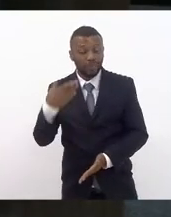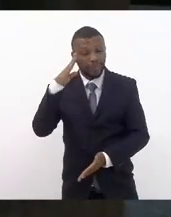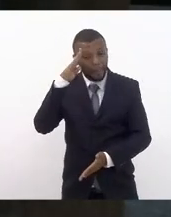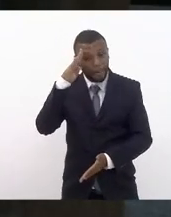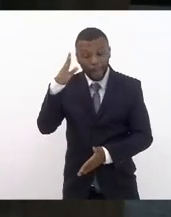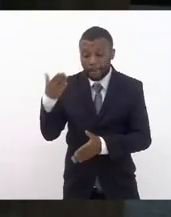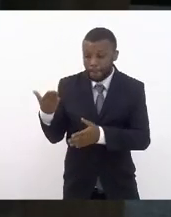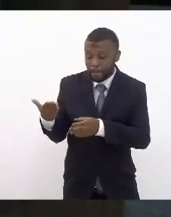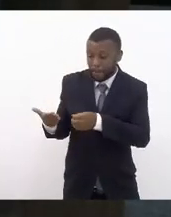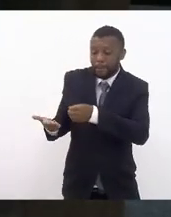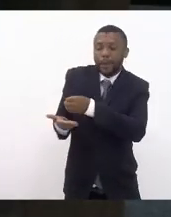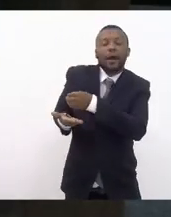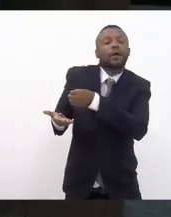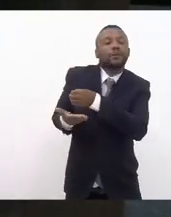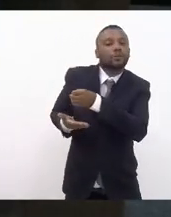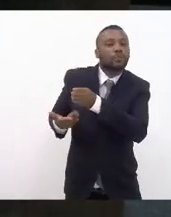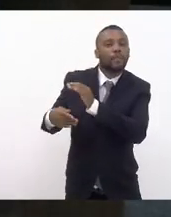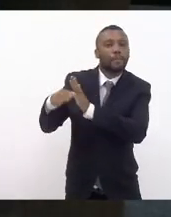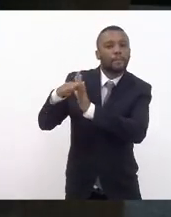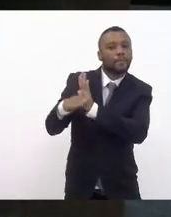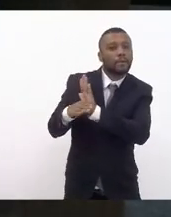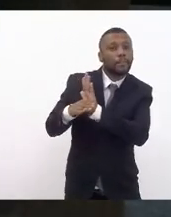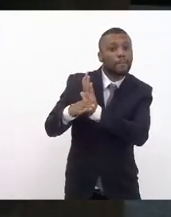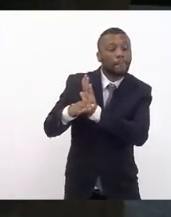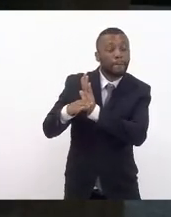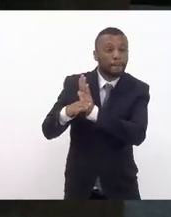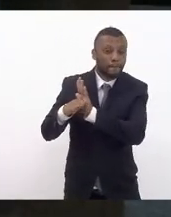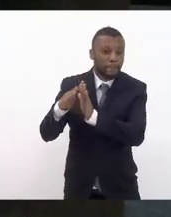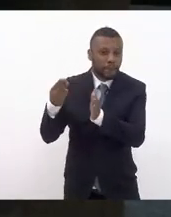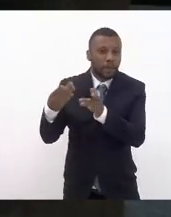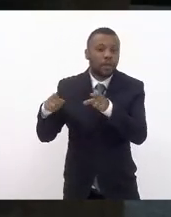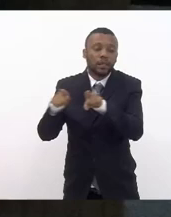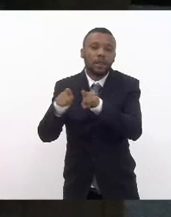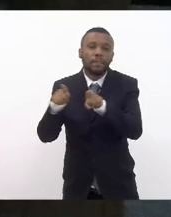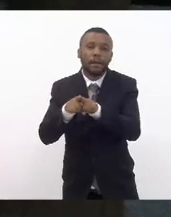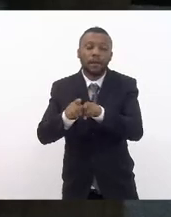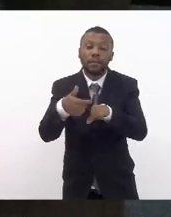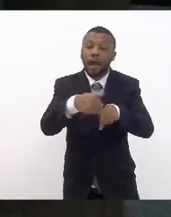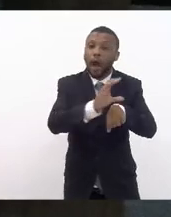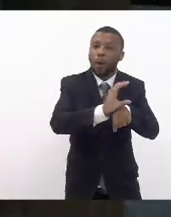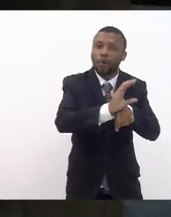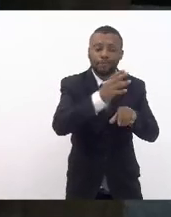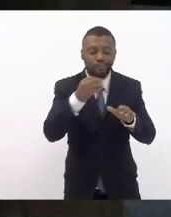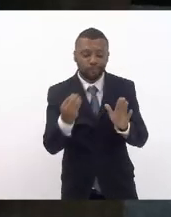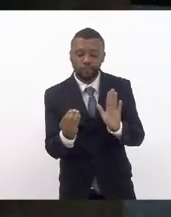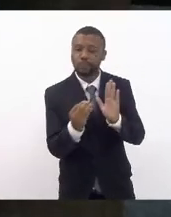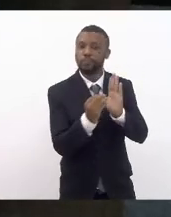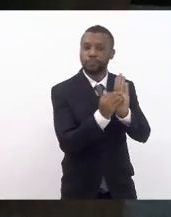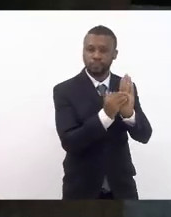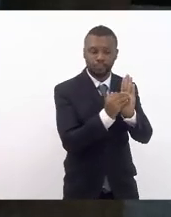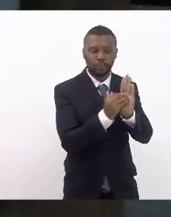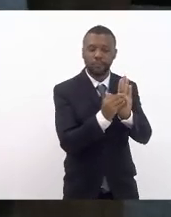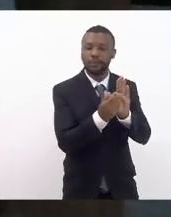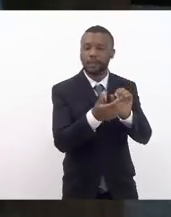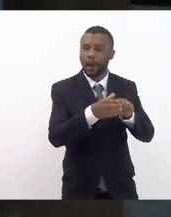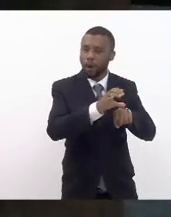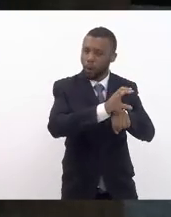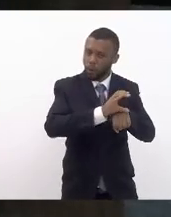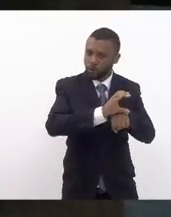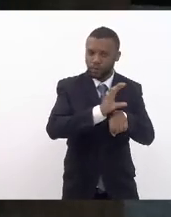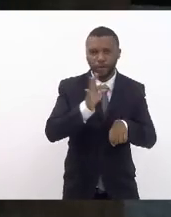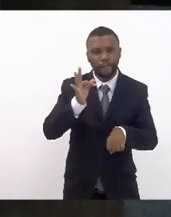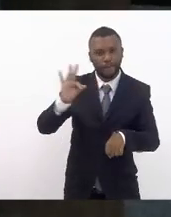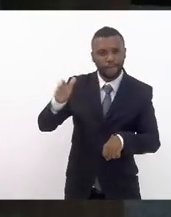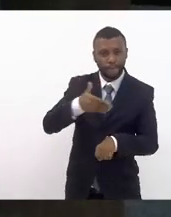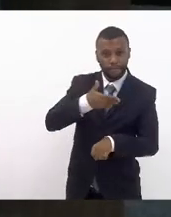princípio básico, inclusive previsto na Constituição da República. Volto